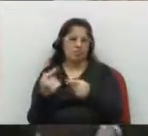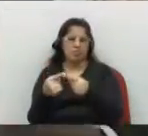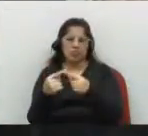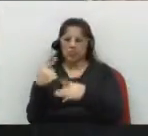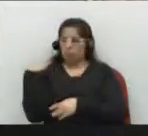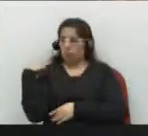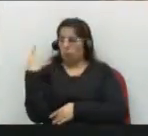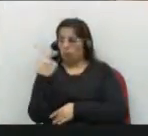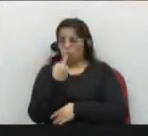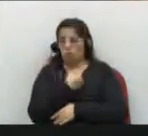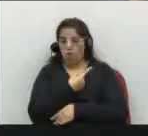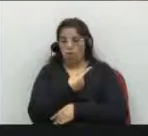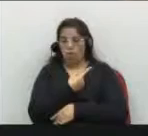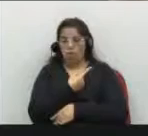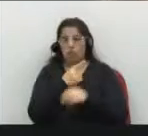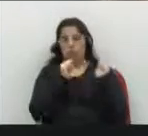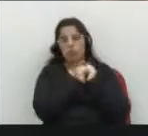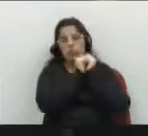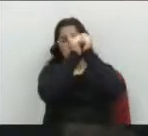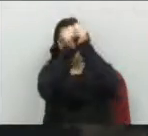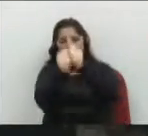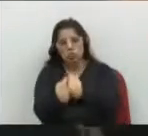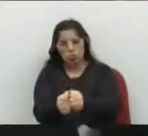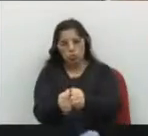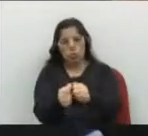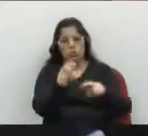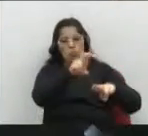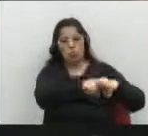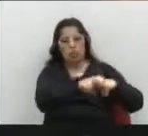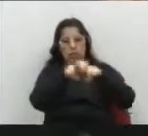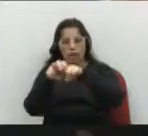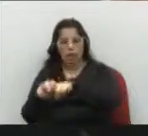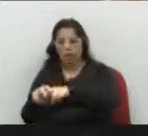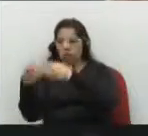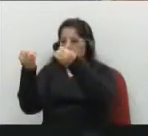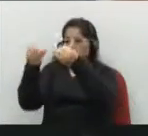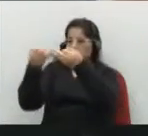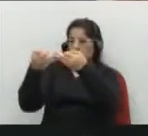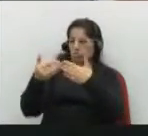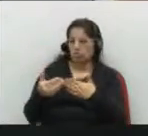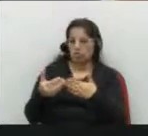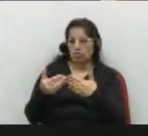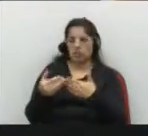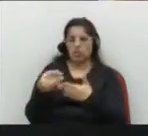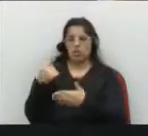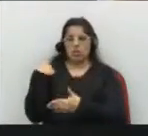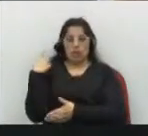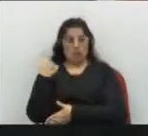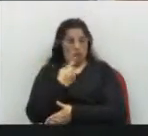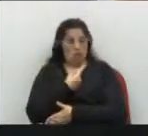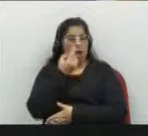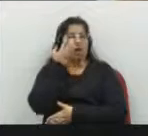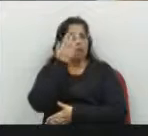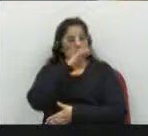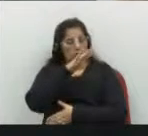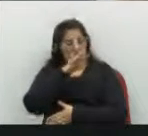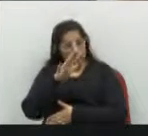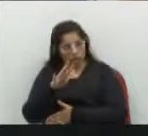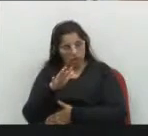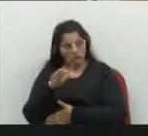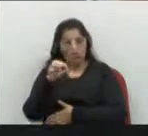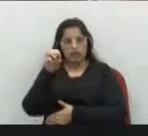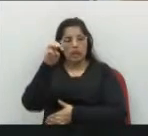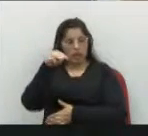todos nós, não vai lá e senta do lado do executivo e explica para ele que nossas crianças, sim, não